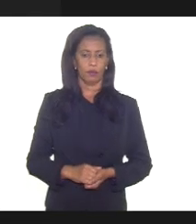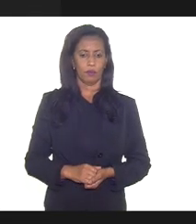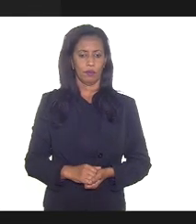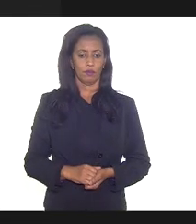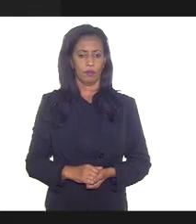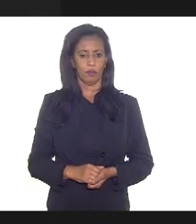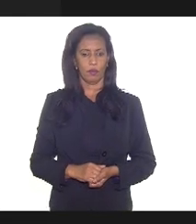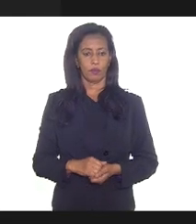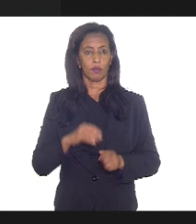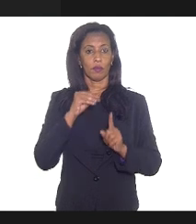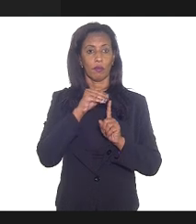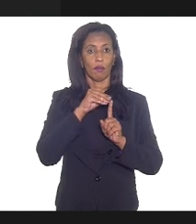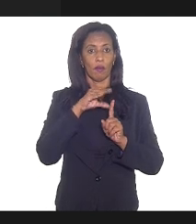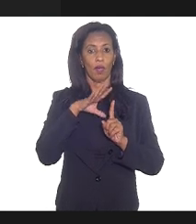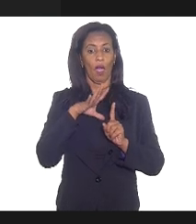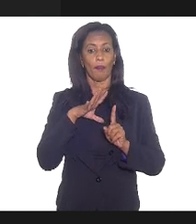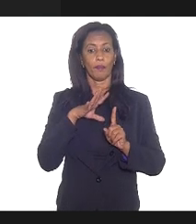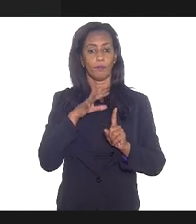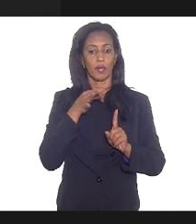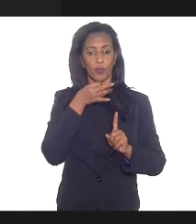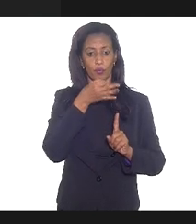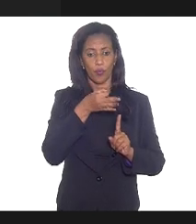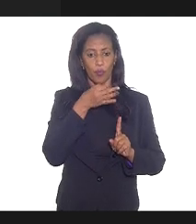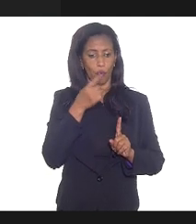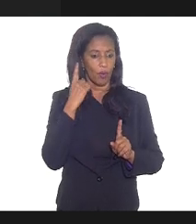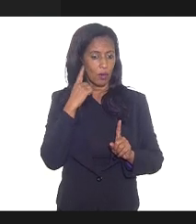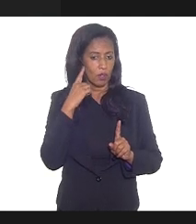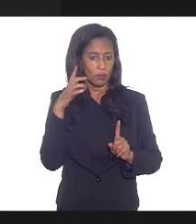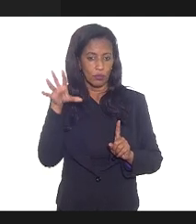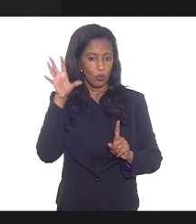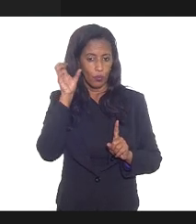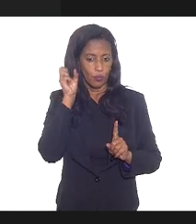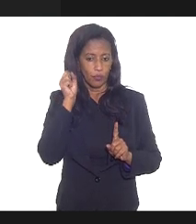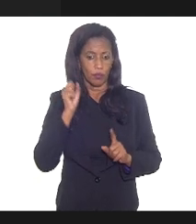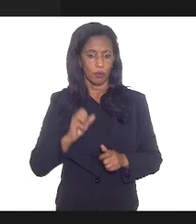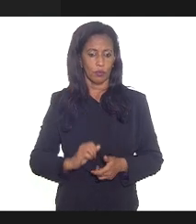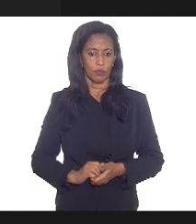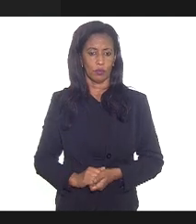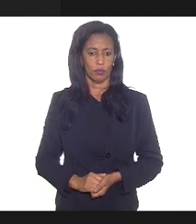Deputado, o microfone do senhor está fechado. Eu não estou conseguindo ouvir o senhor.